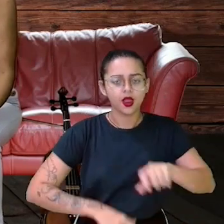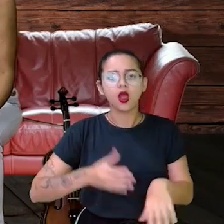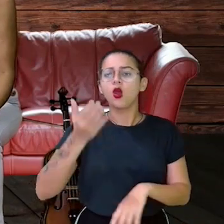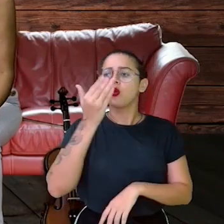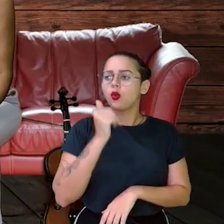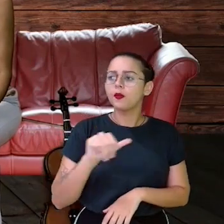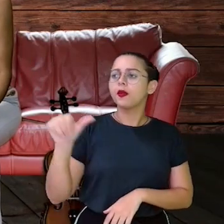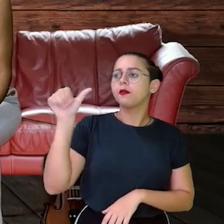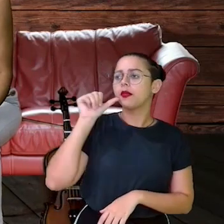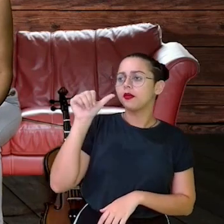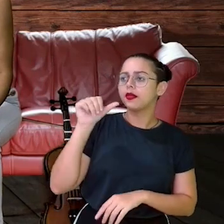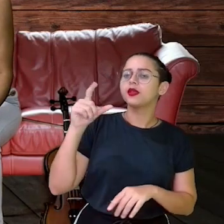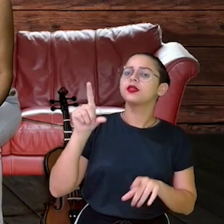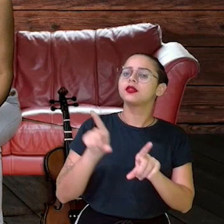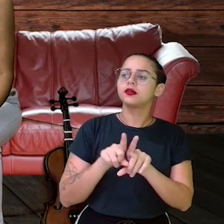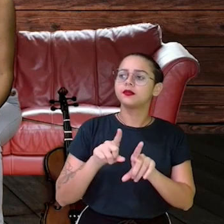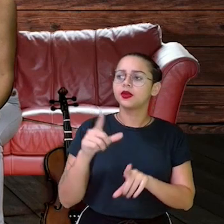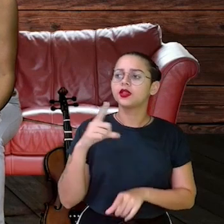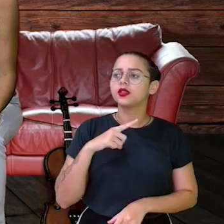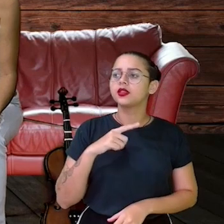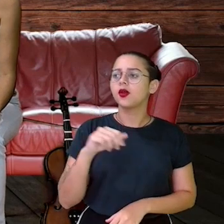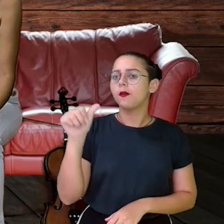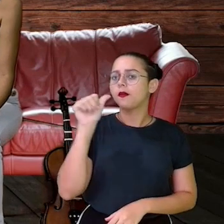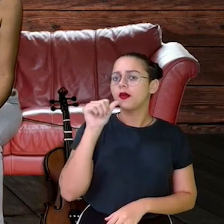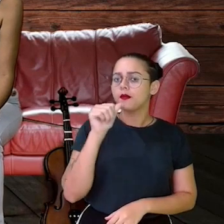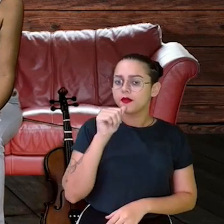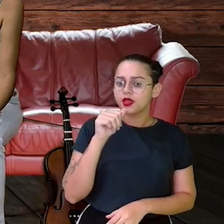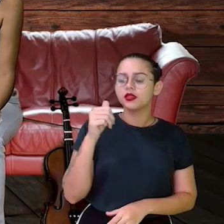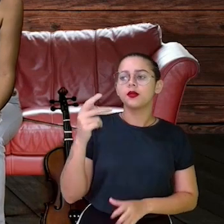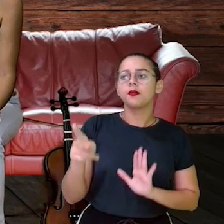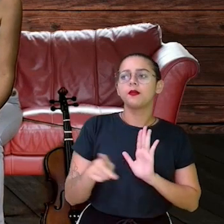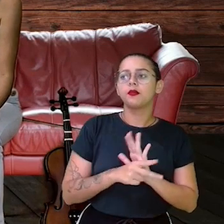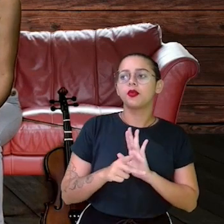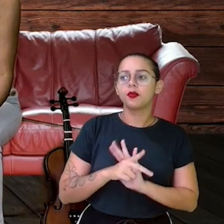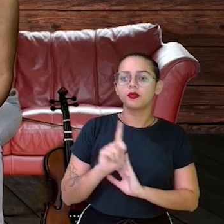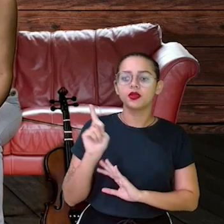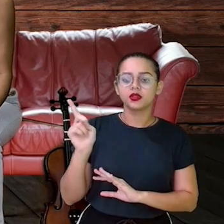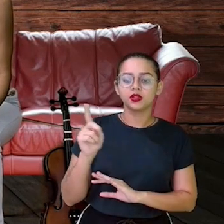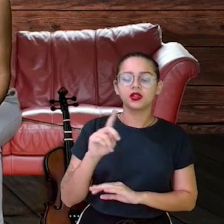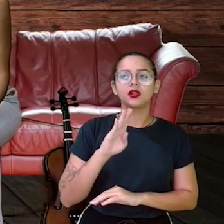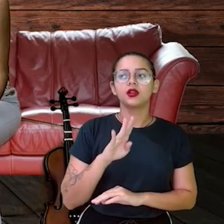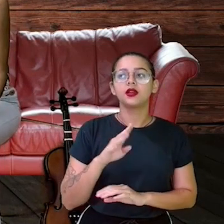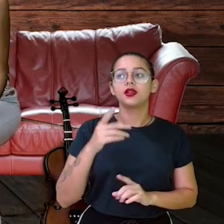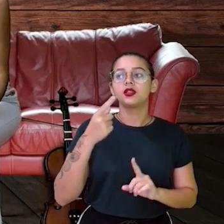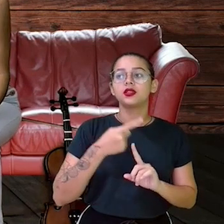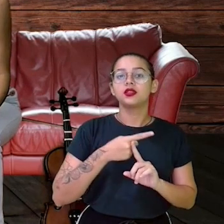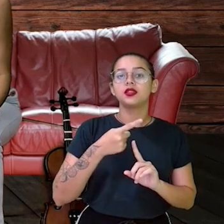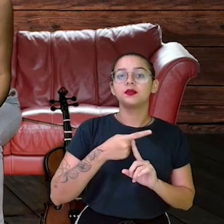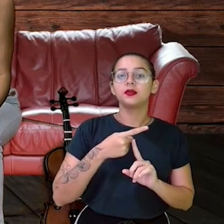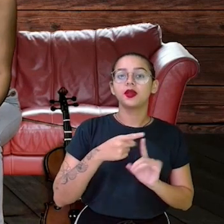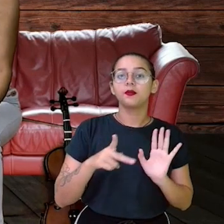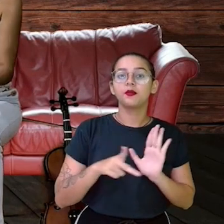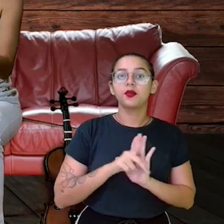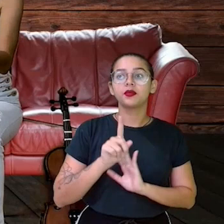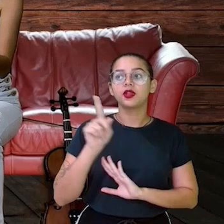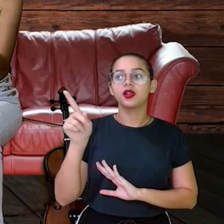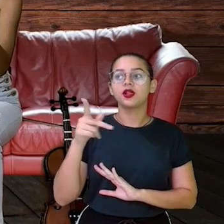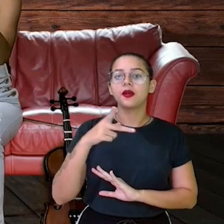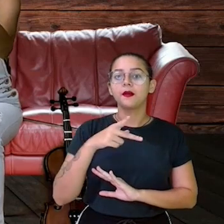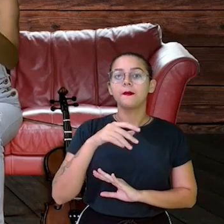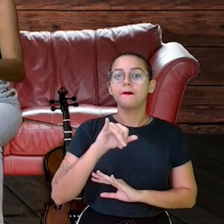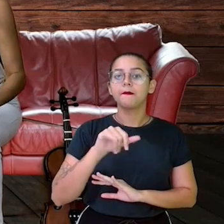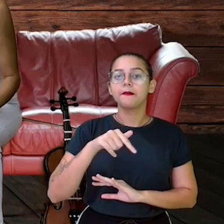bebida muito tradicional, ó. Eles têm uma bebida bem típica, que é o